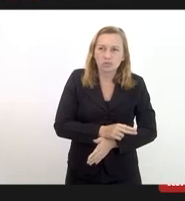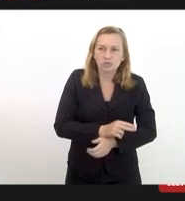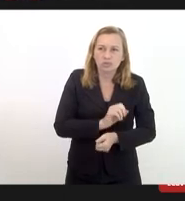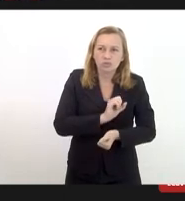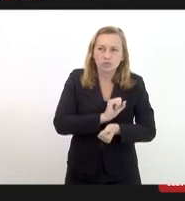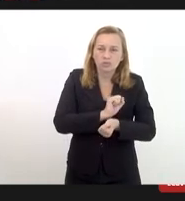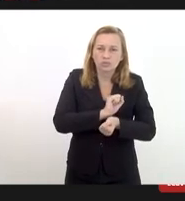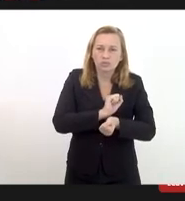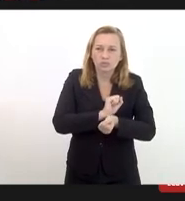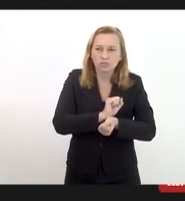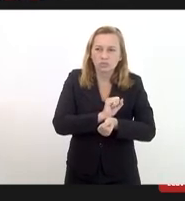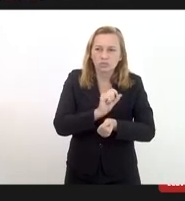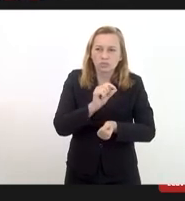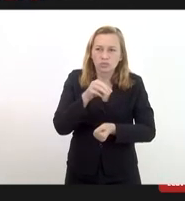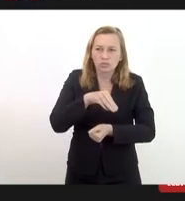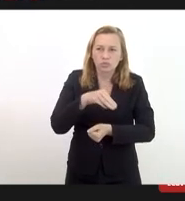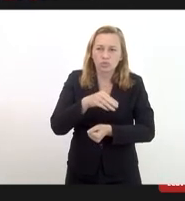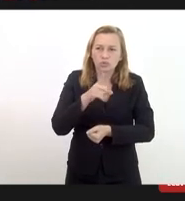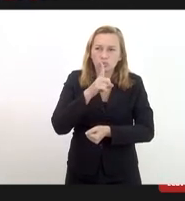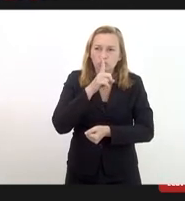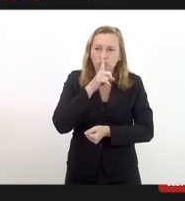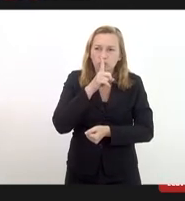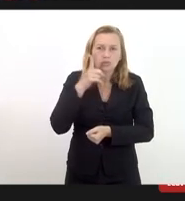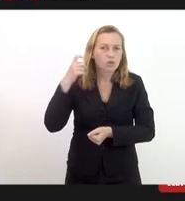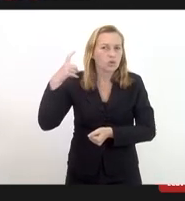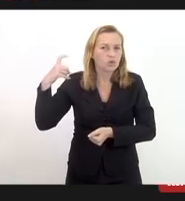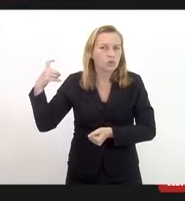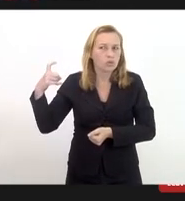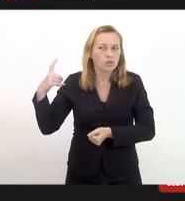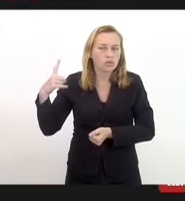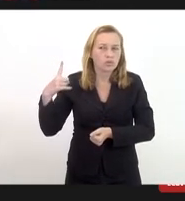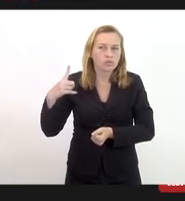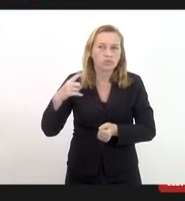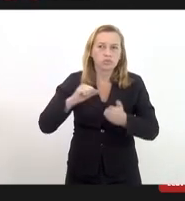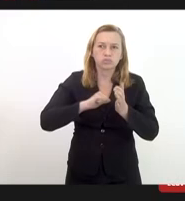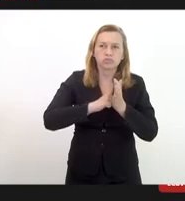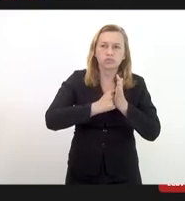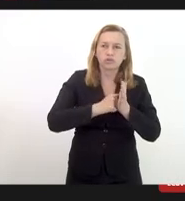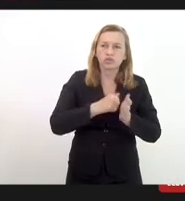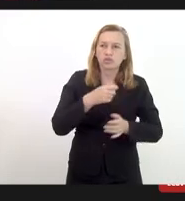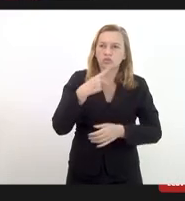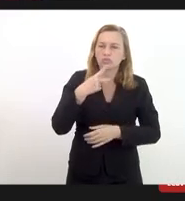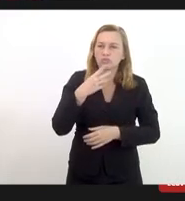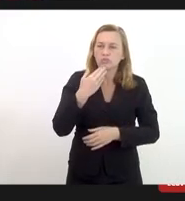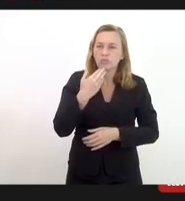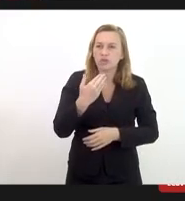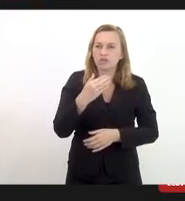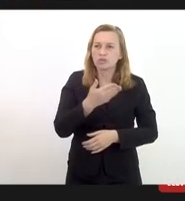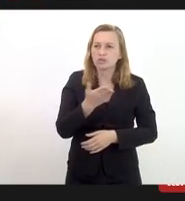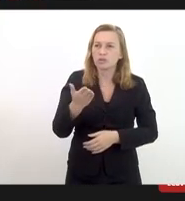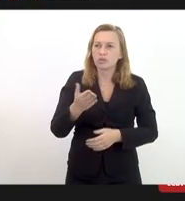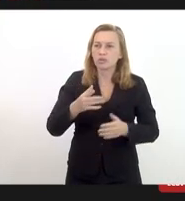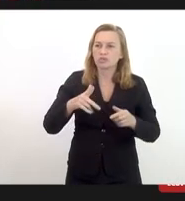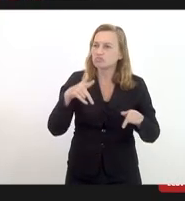apresentaram. Você vai ter que tirar. Não, por favor, quem está com o microfone aberto, pode fechar, por gentileza?